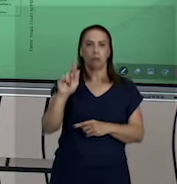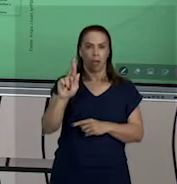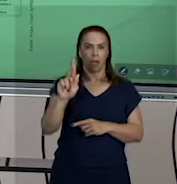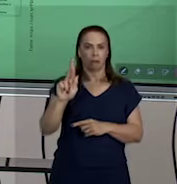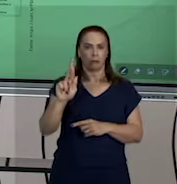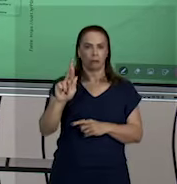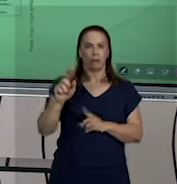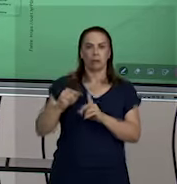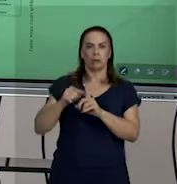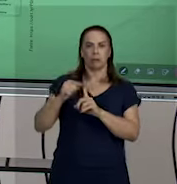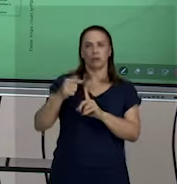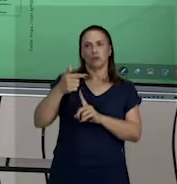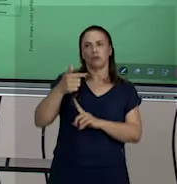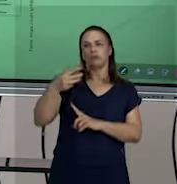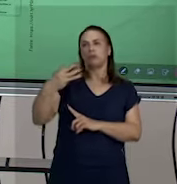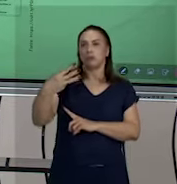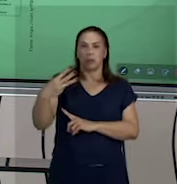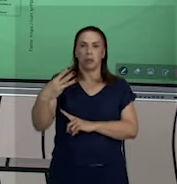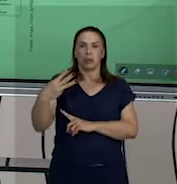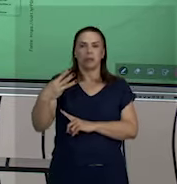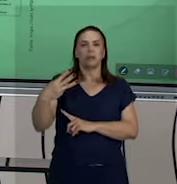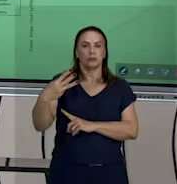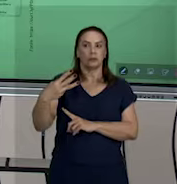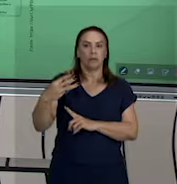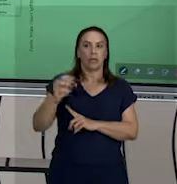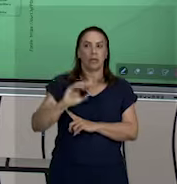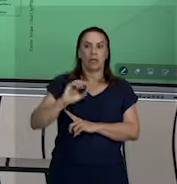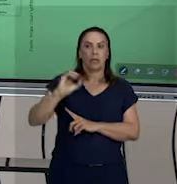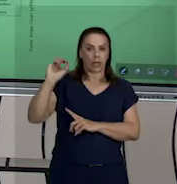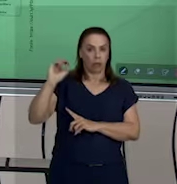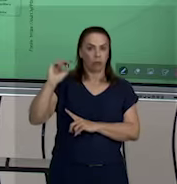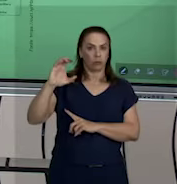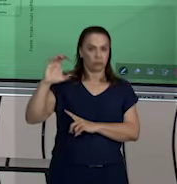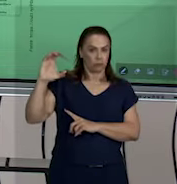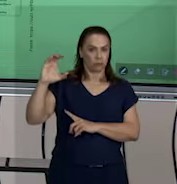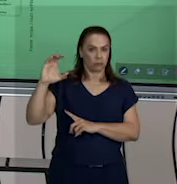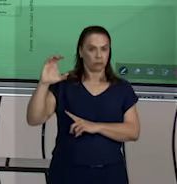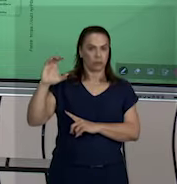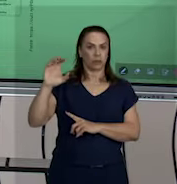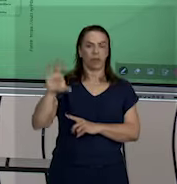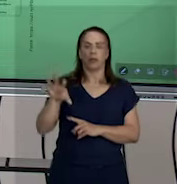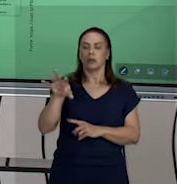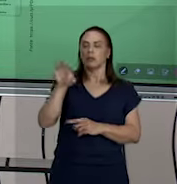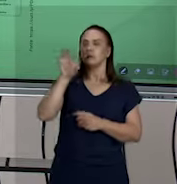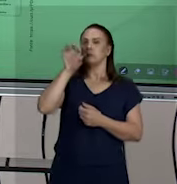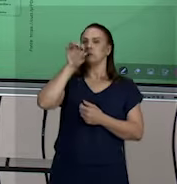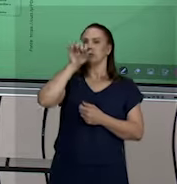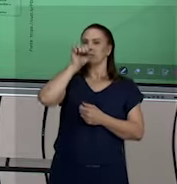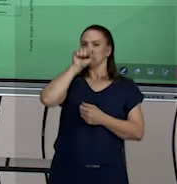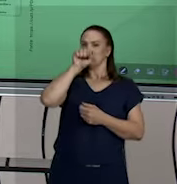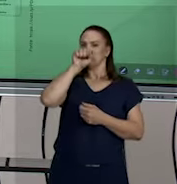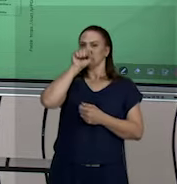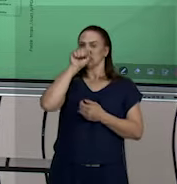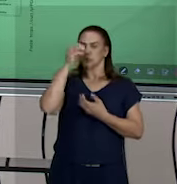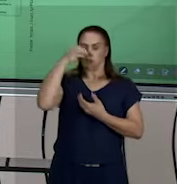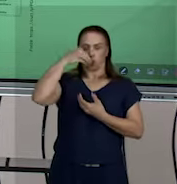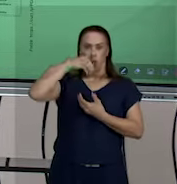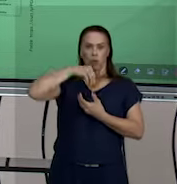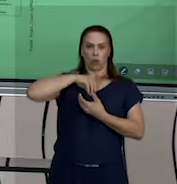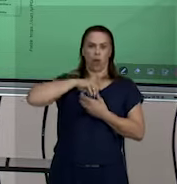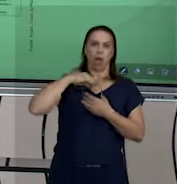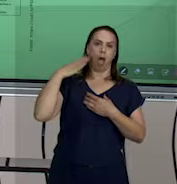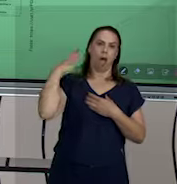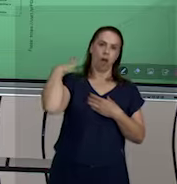graus, se ele entra nessa temperatura, ele vai chegar no pulmão, ele vai demorar um pouco para que